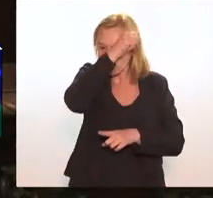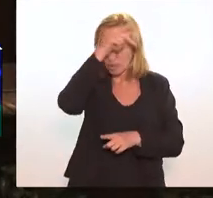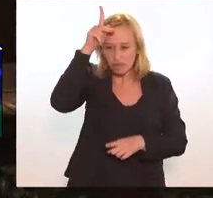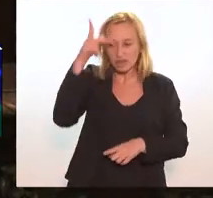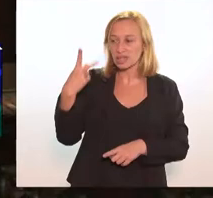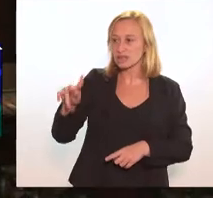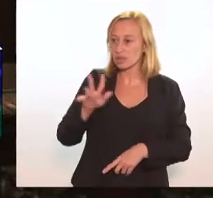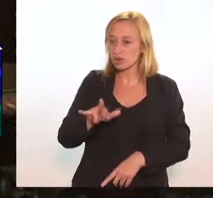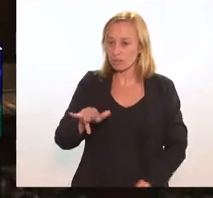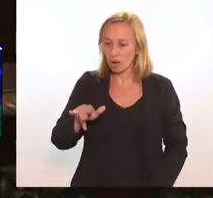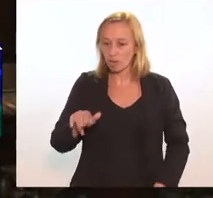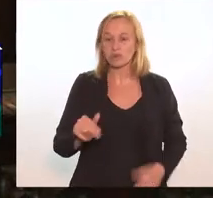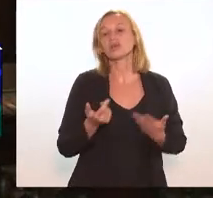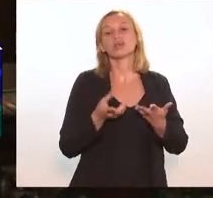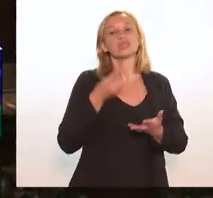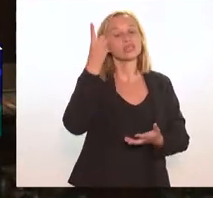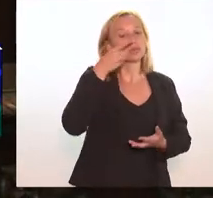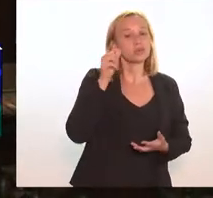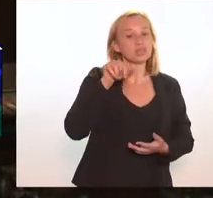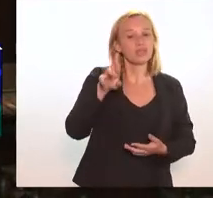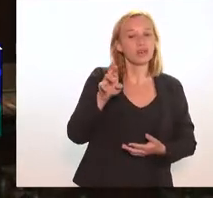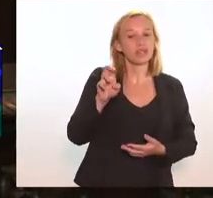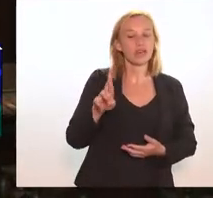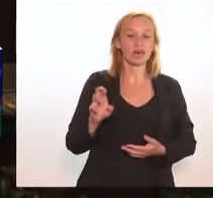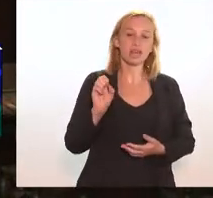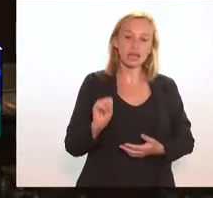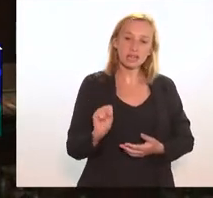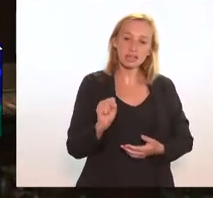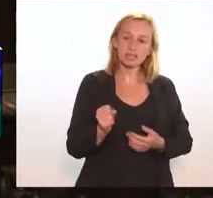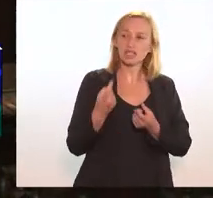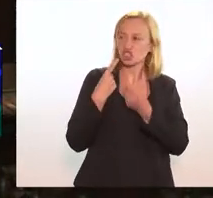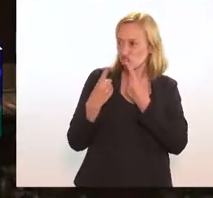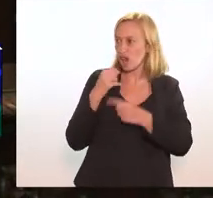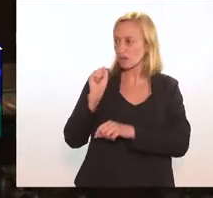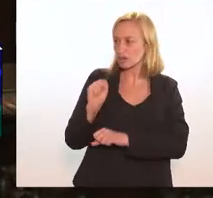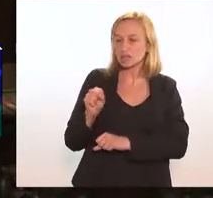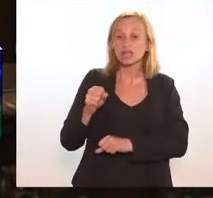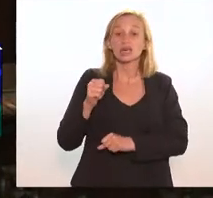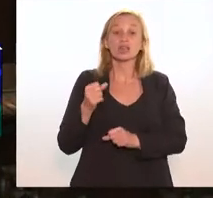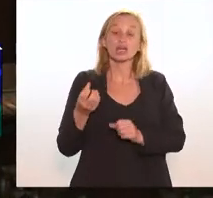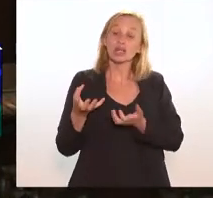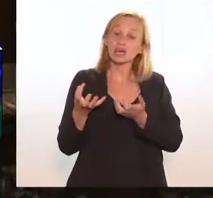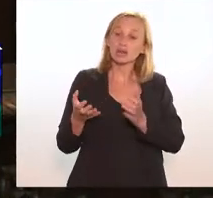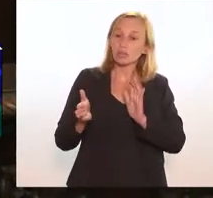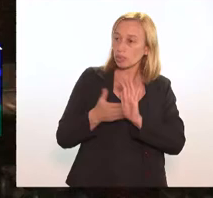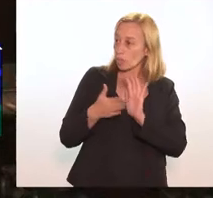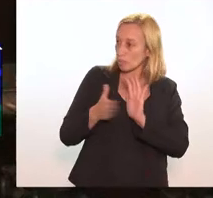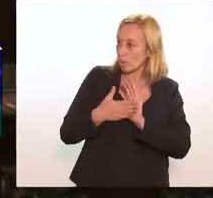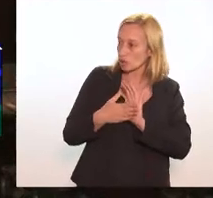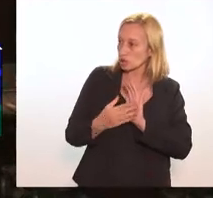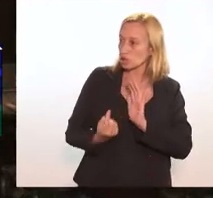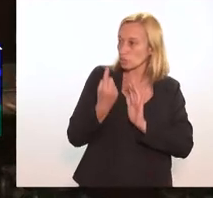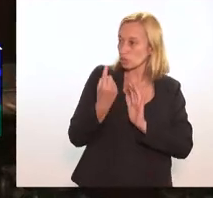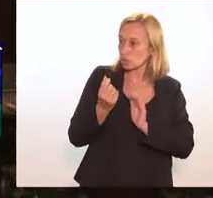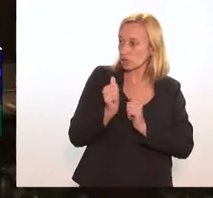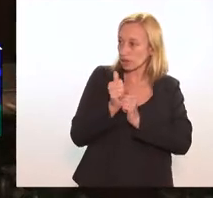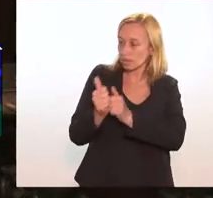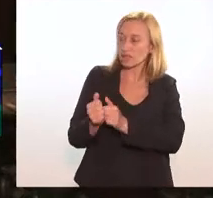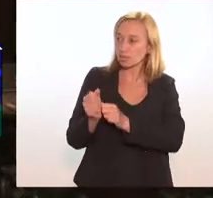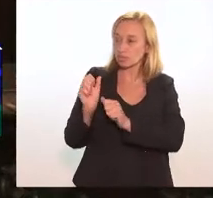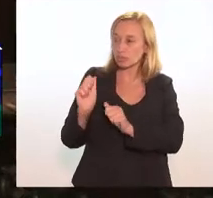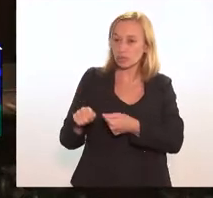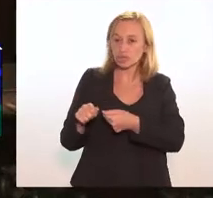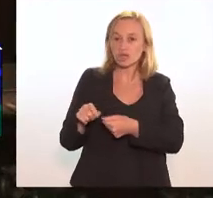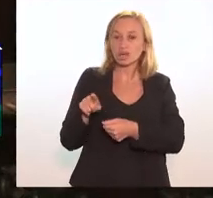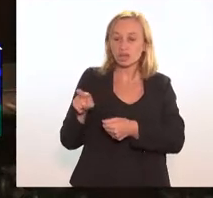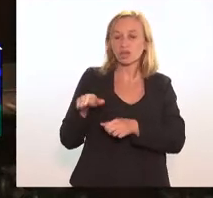seu irmão. O deputado Rosenberg Reis é um deputado aqui na casa de diálogo. Então, eu queria propor como um dos encaminhamentos possíveis